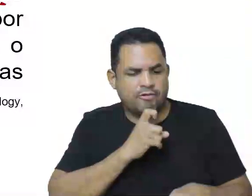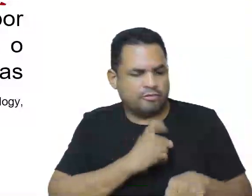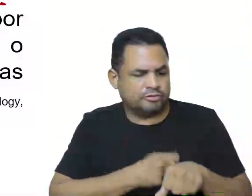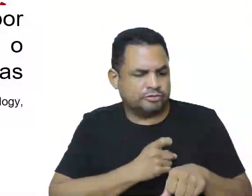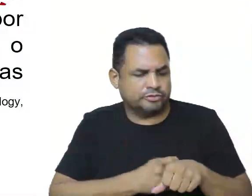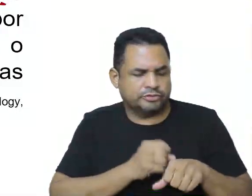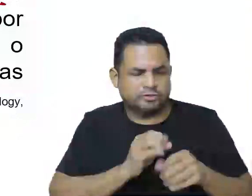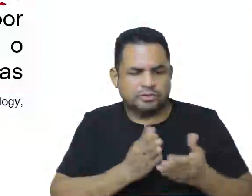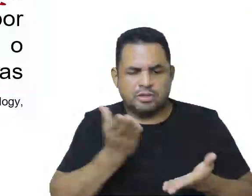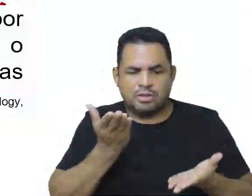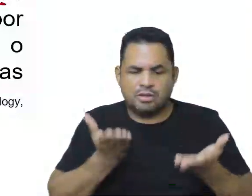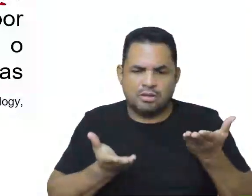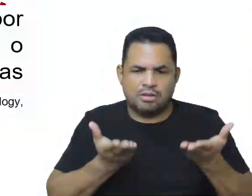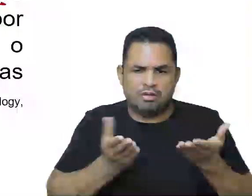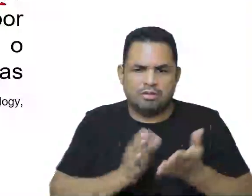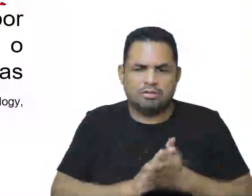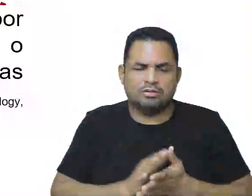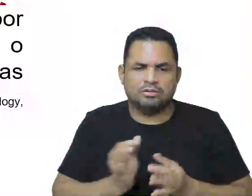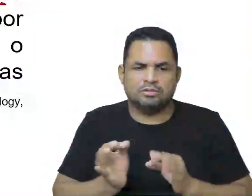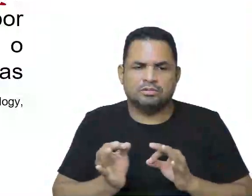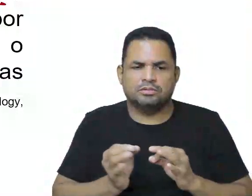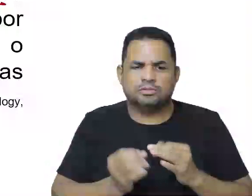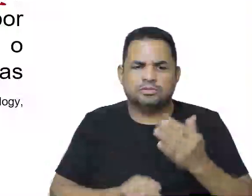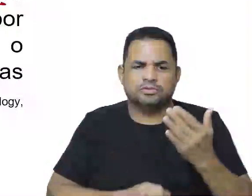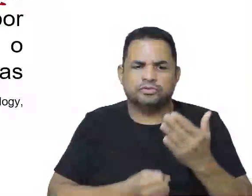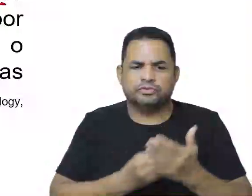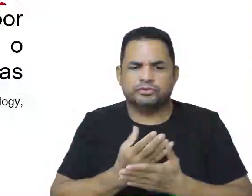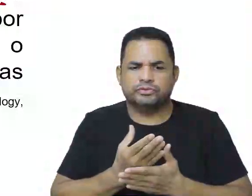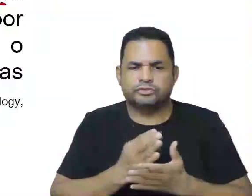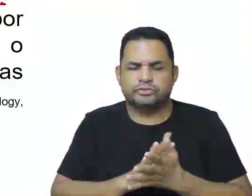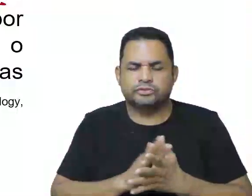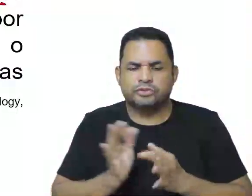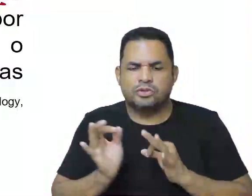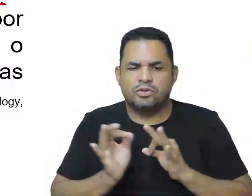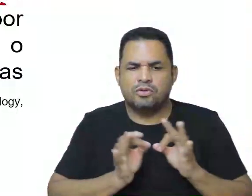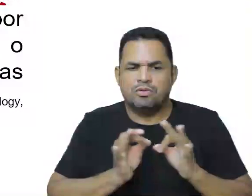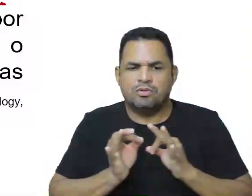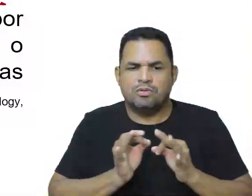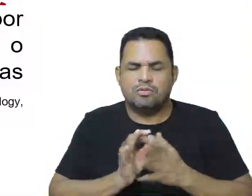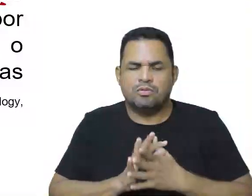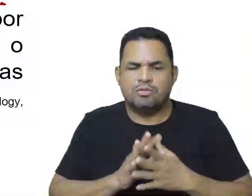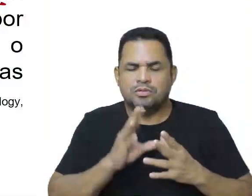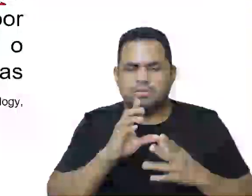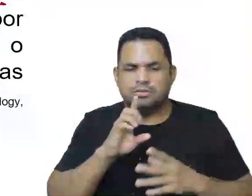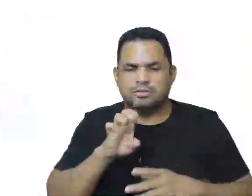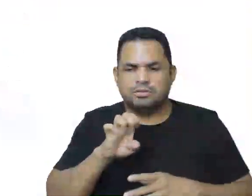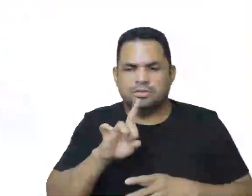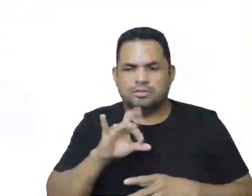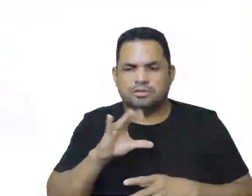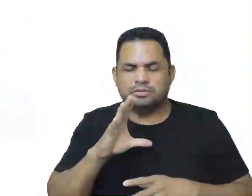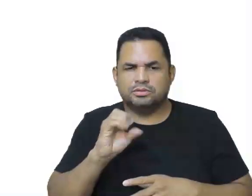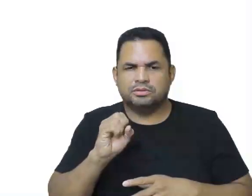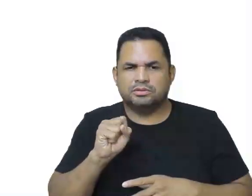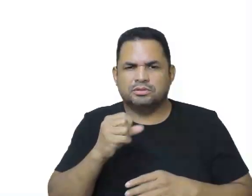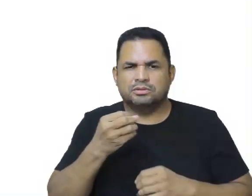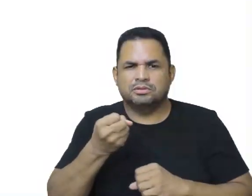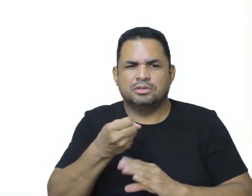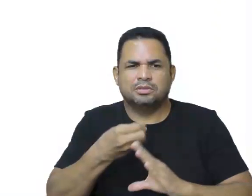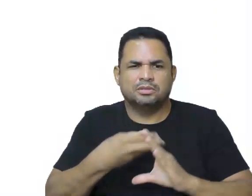a gravidade, produzindo formas erosivas características. Beleza? Vamos lá para o